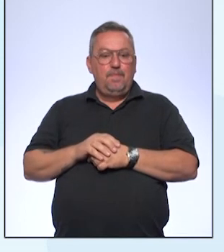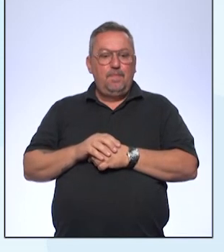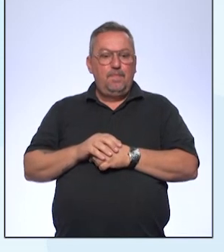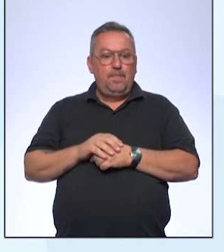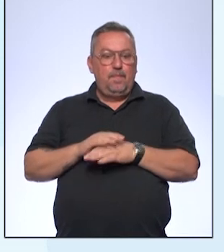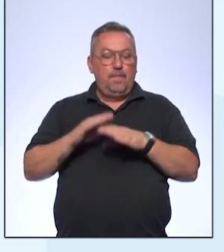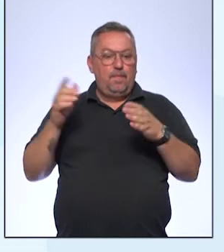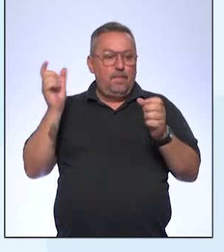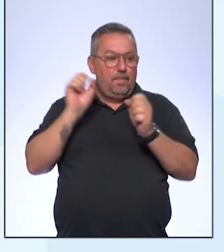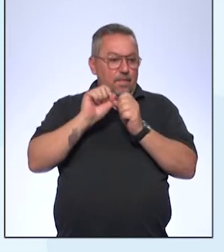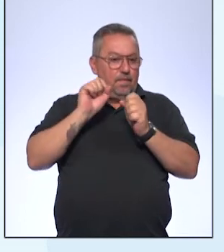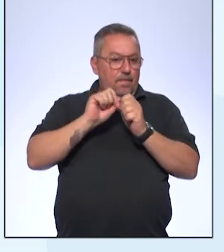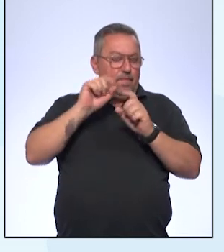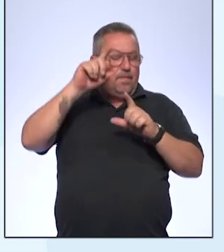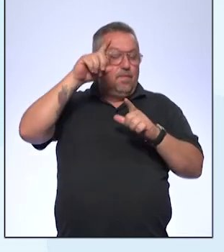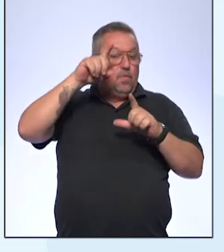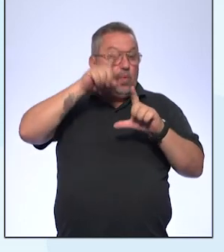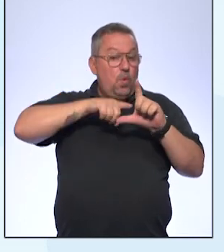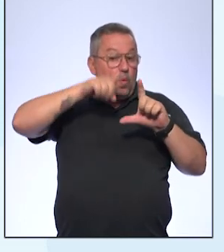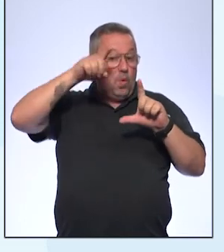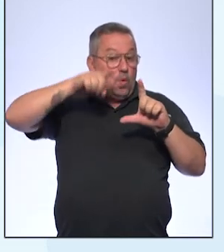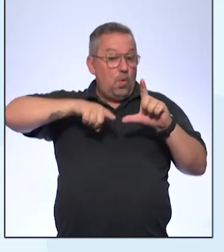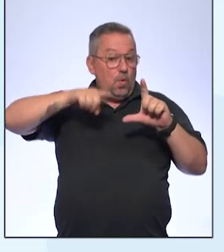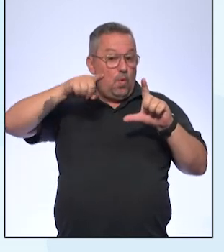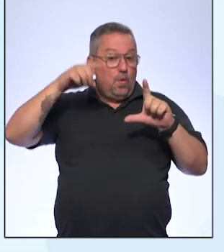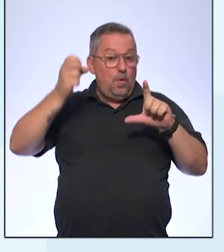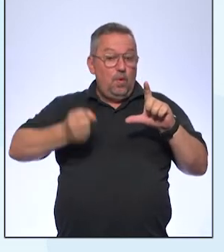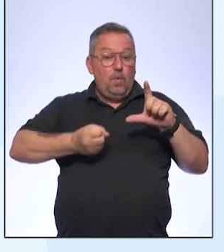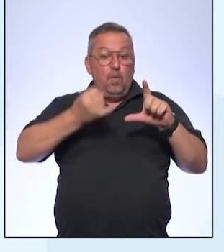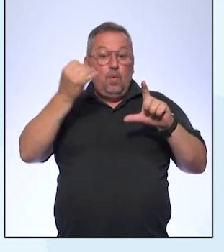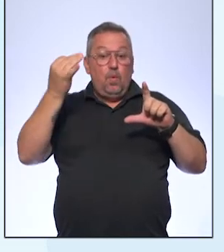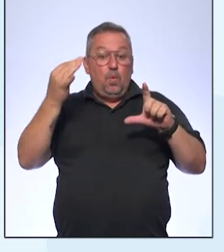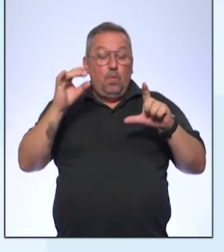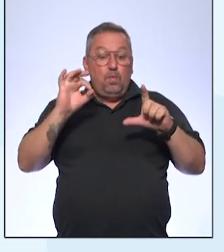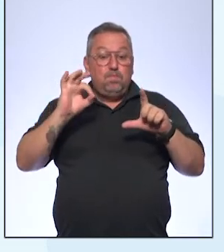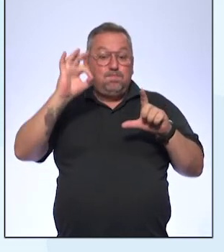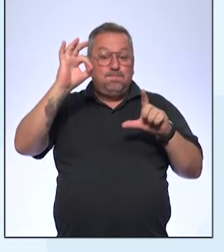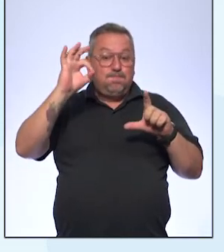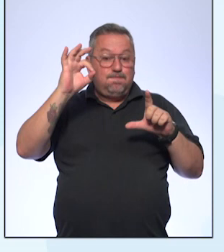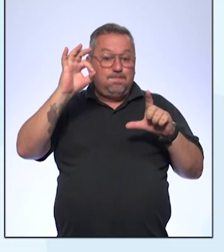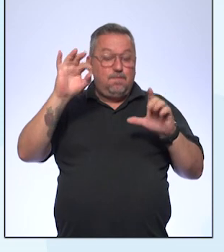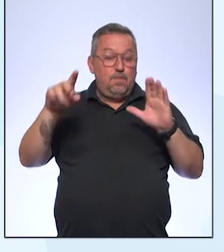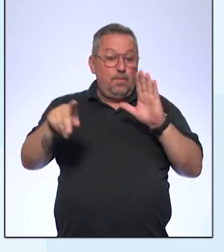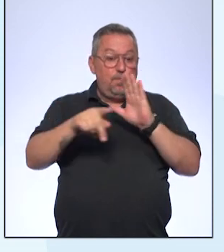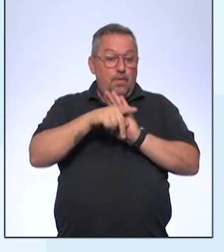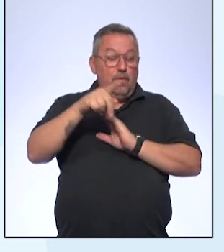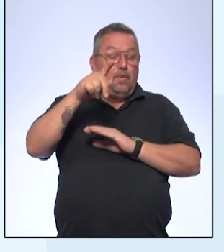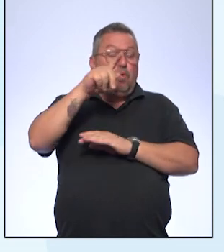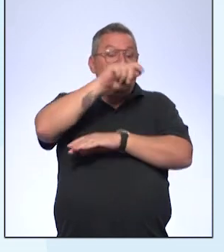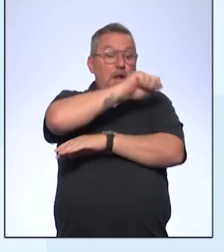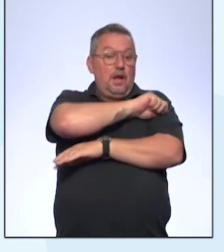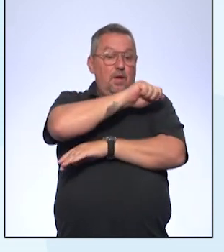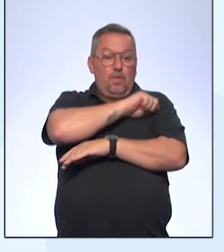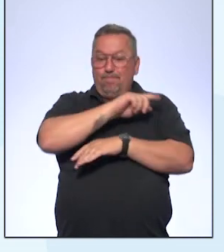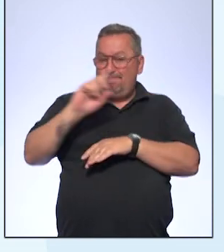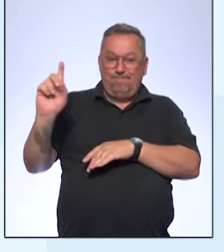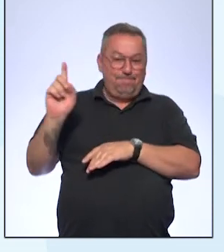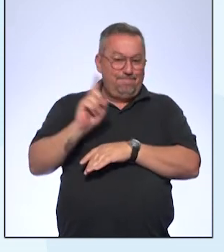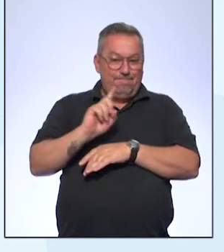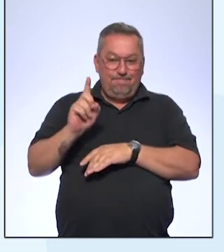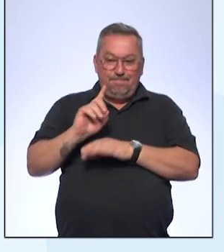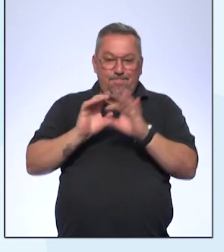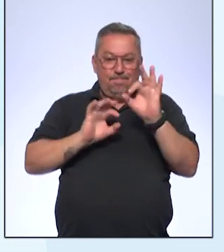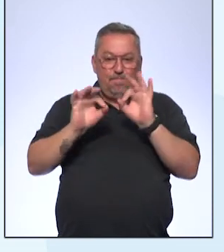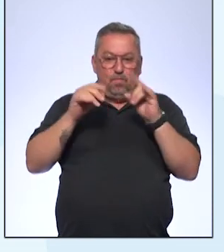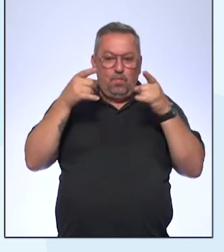Para construir o gráfico, quantos graus corresponde à parte dos alunos que não arrumam quarto?